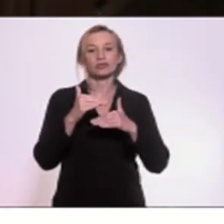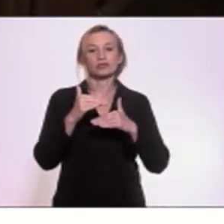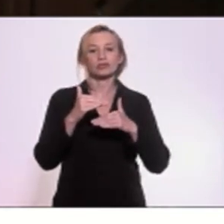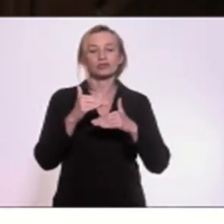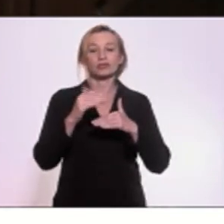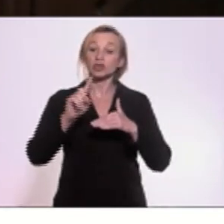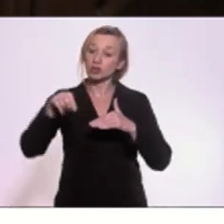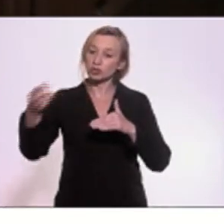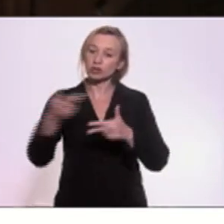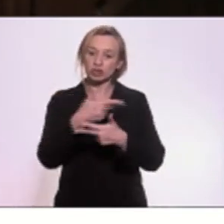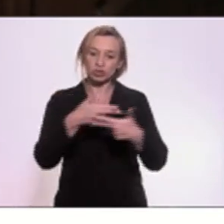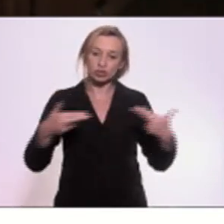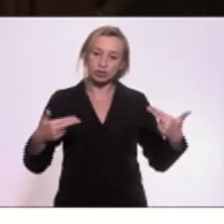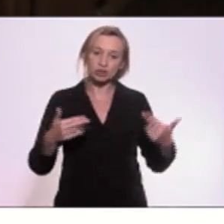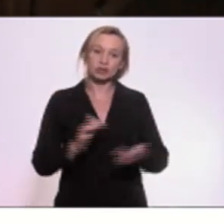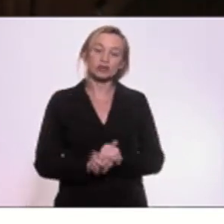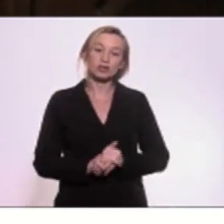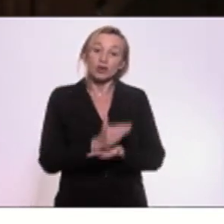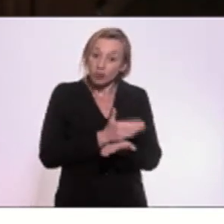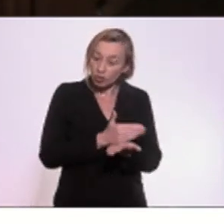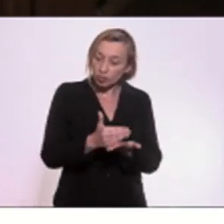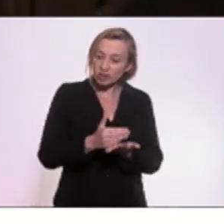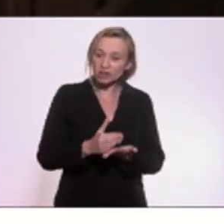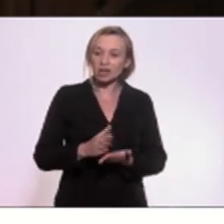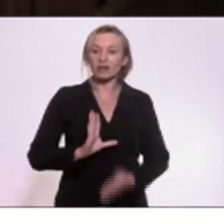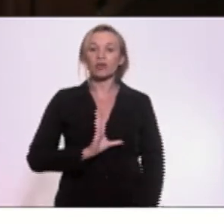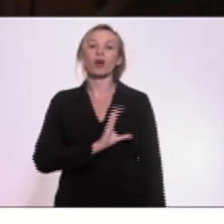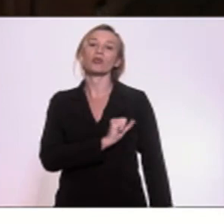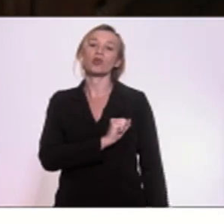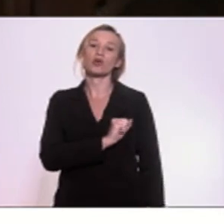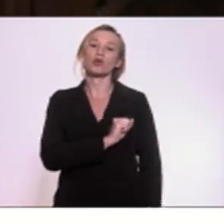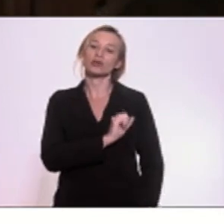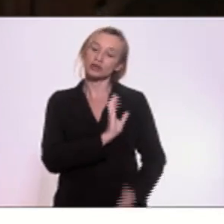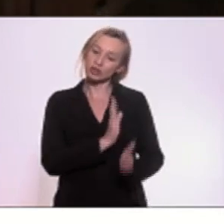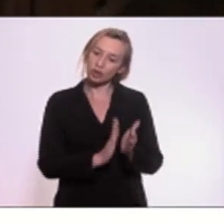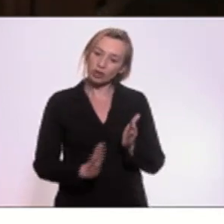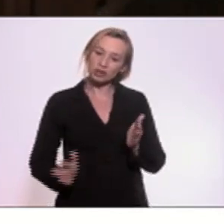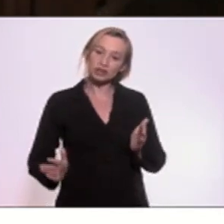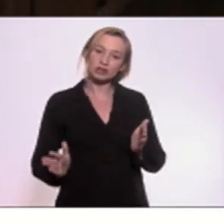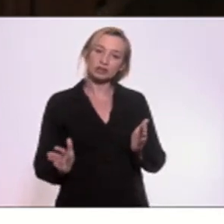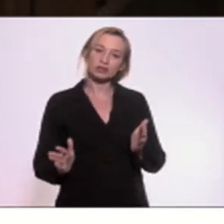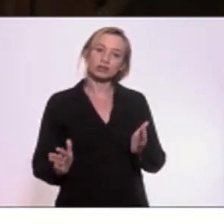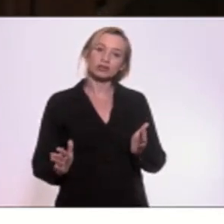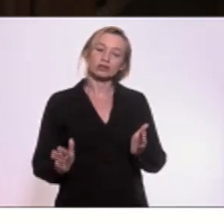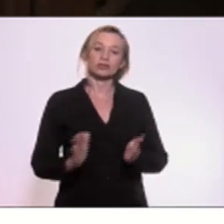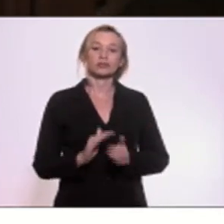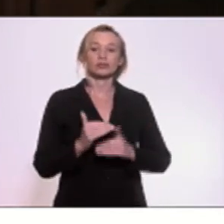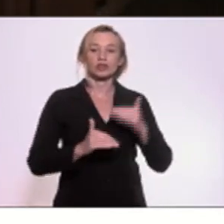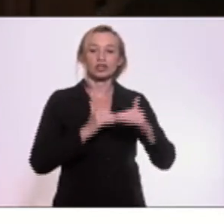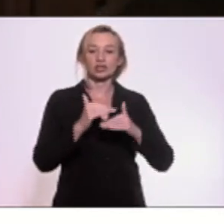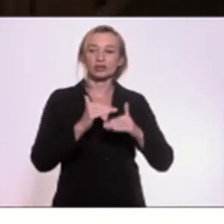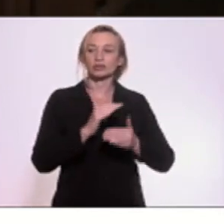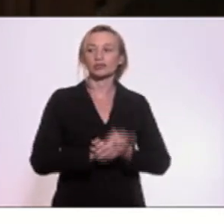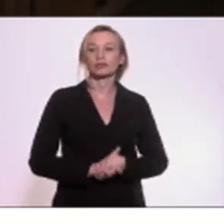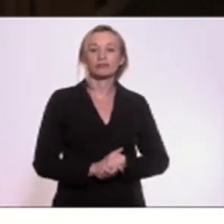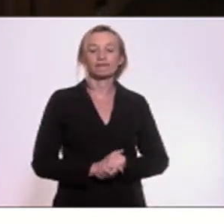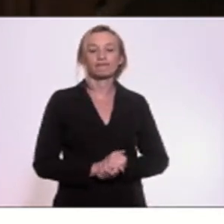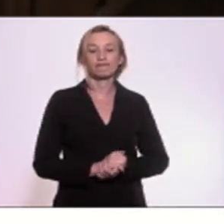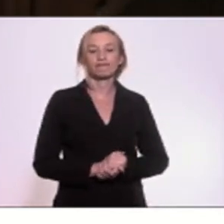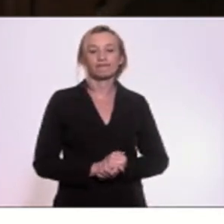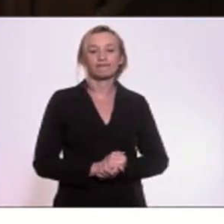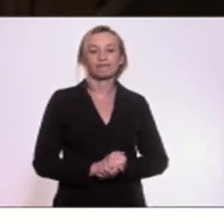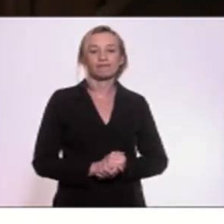e outras coisas. Mas começava com amor, ordem e progresso. E